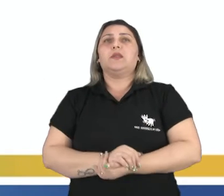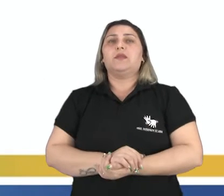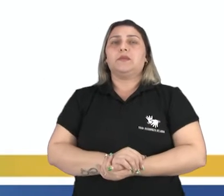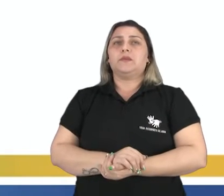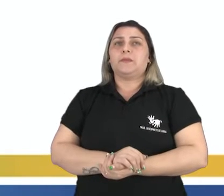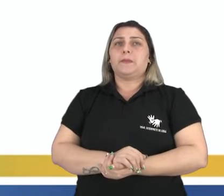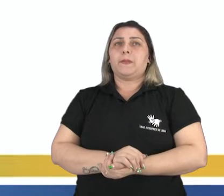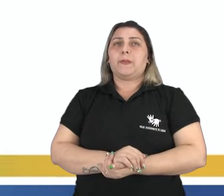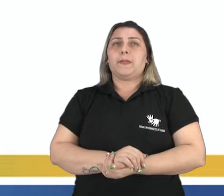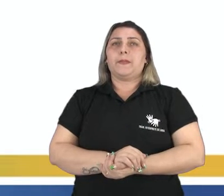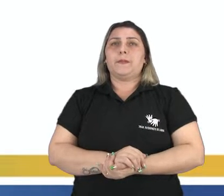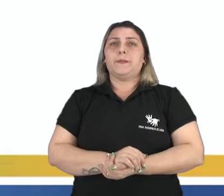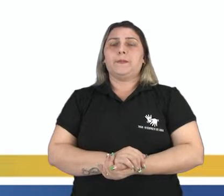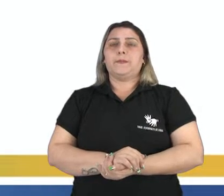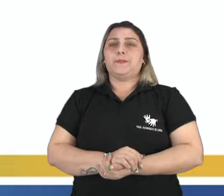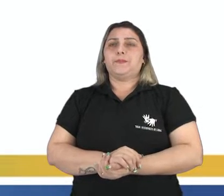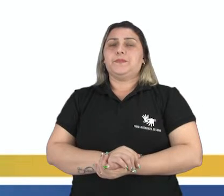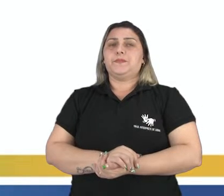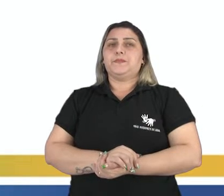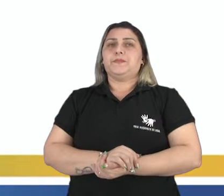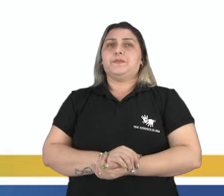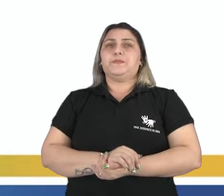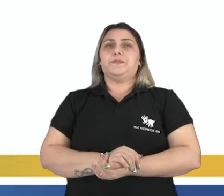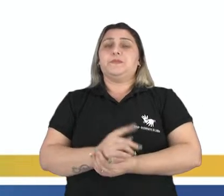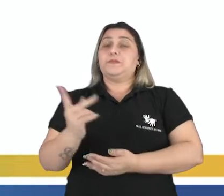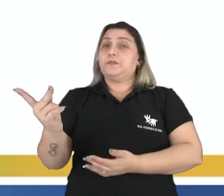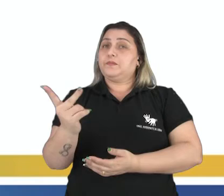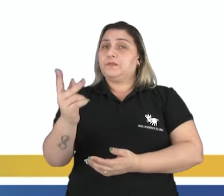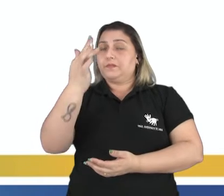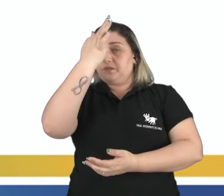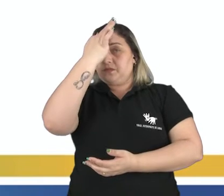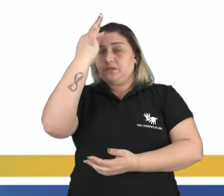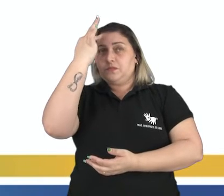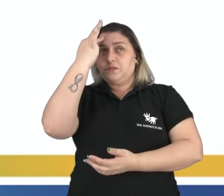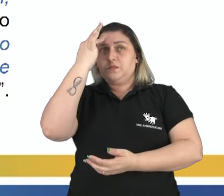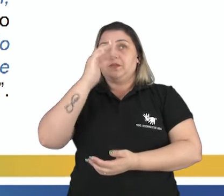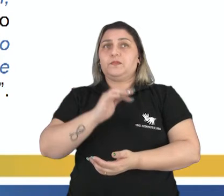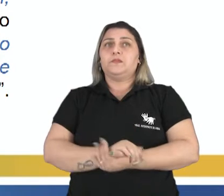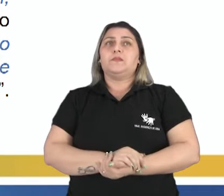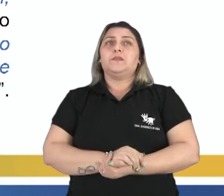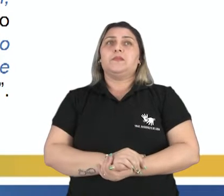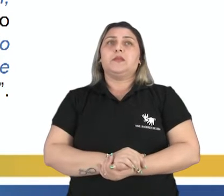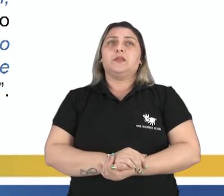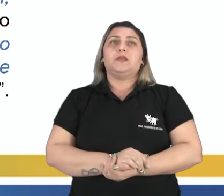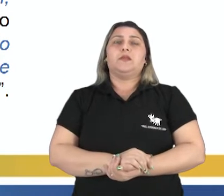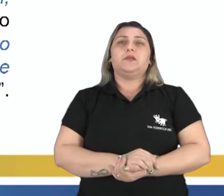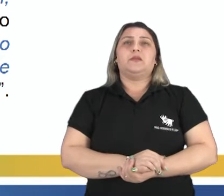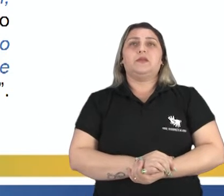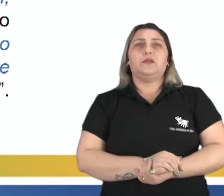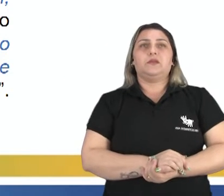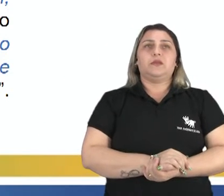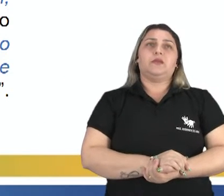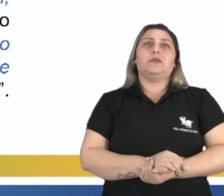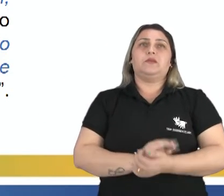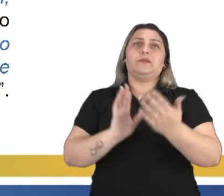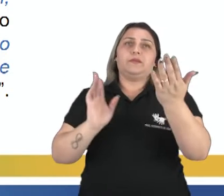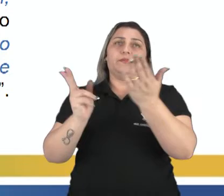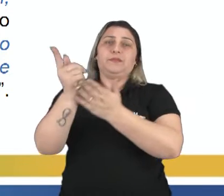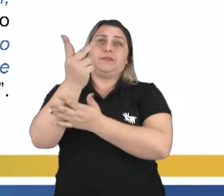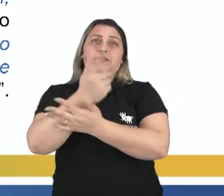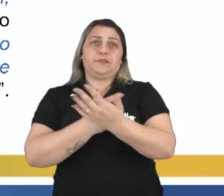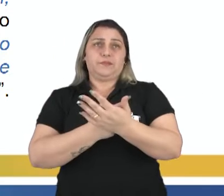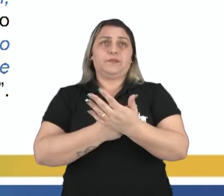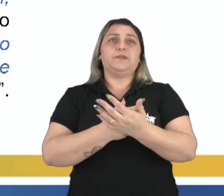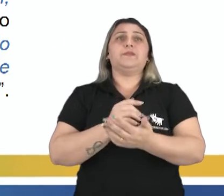147, né, dessa grande obra do Guattari, né, e do Deleuze, certo? A arte em Deleuze e